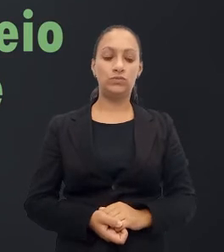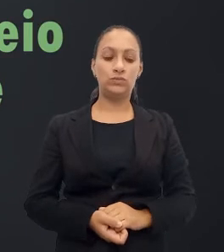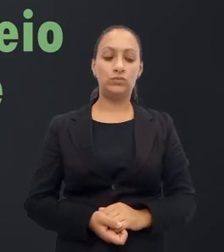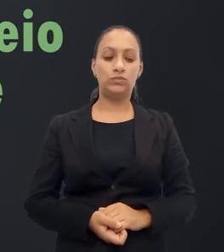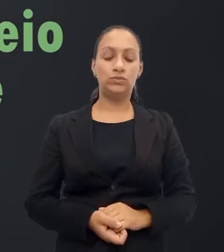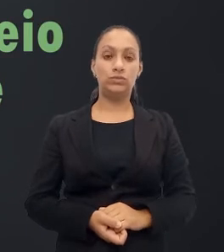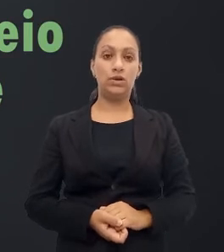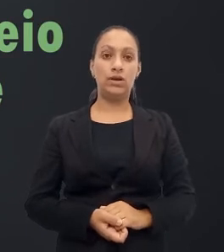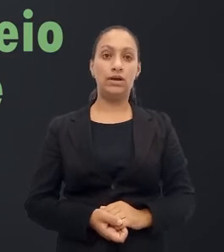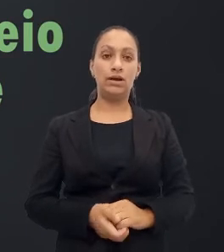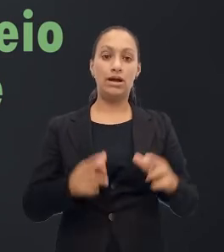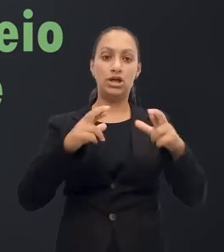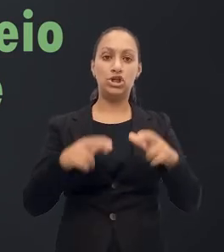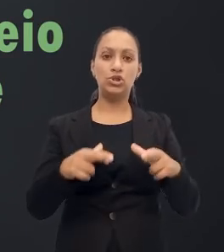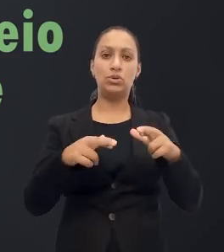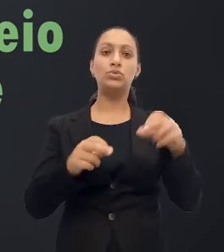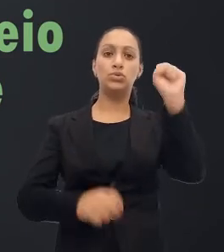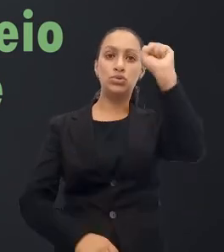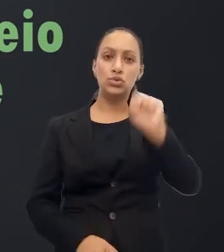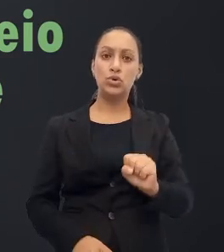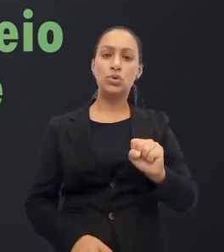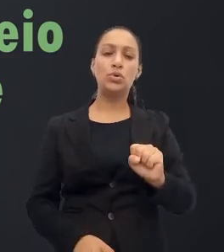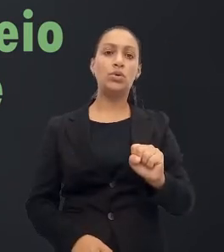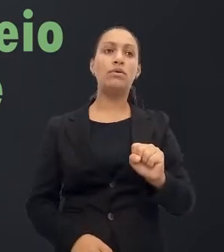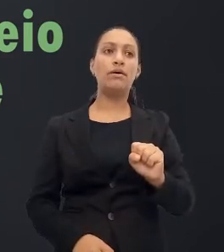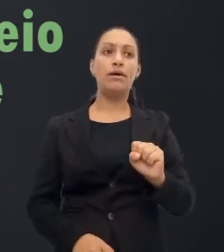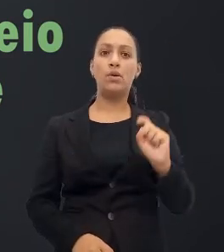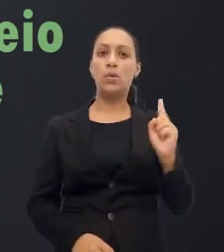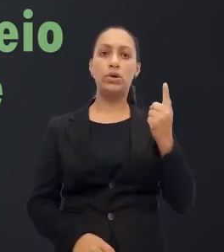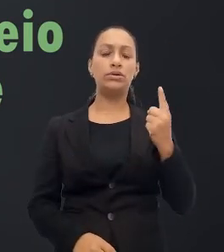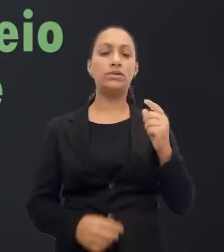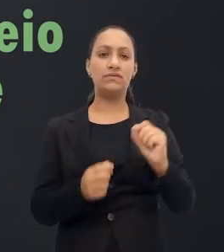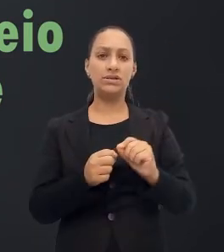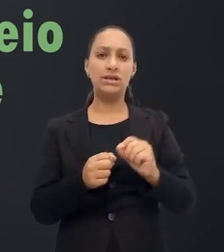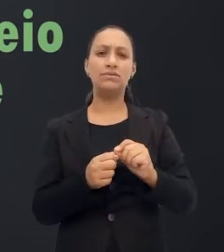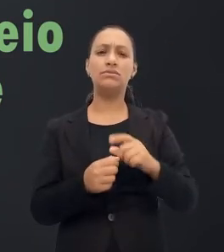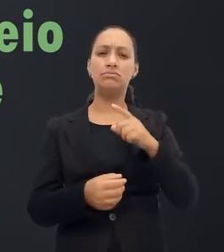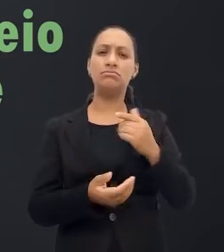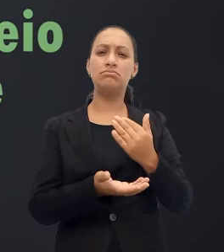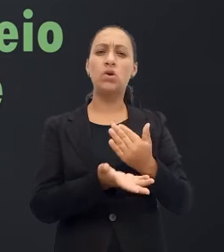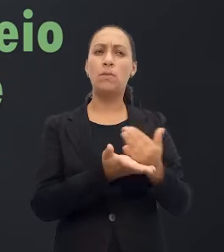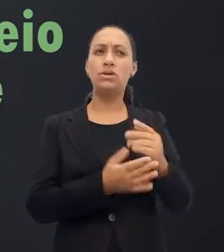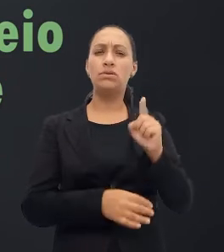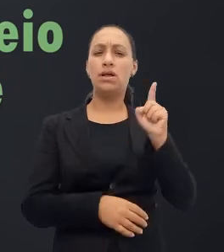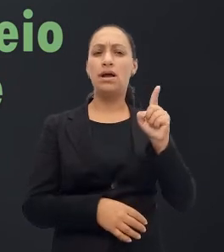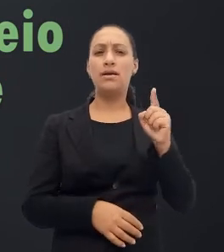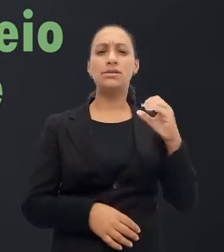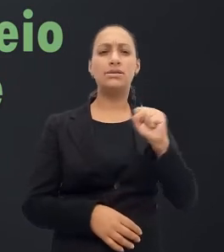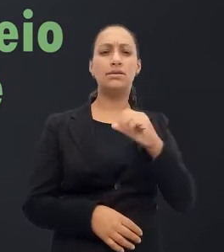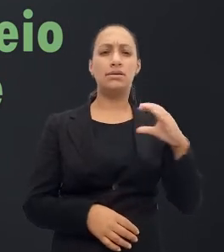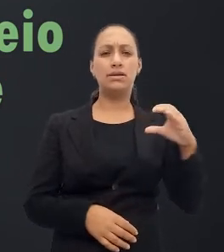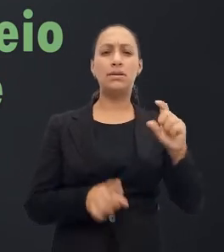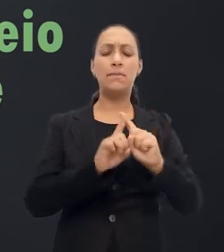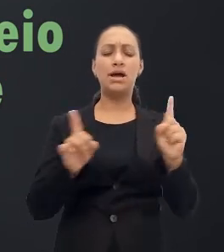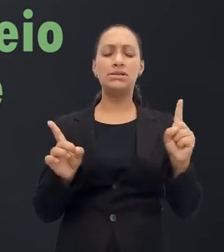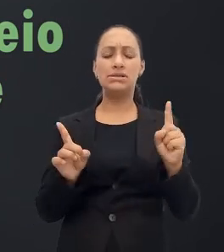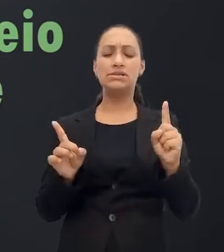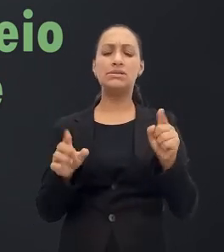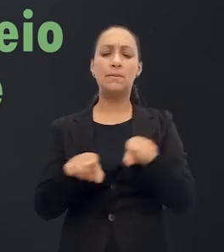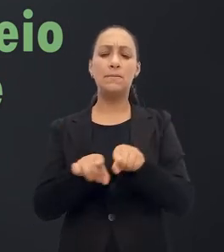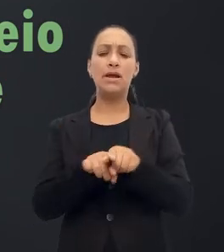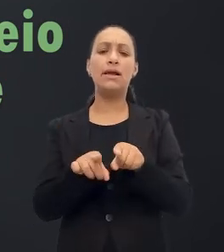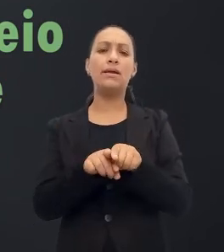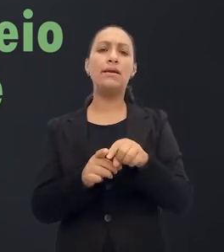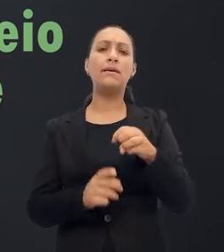o único que tem sido realizado, tem algumas outras iniciativas também em Santa Catarina, mas em Minas Gerais isso também tem